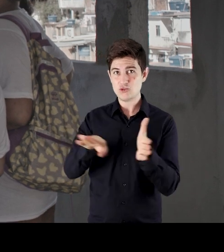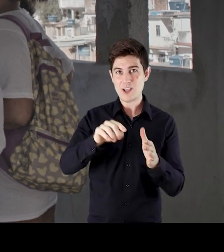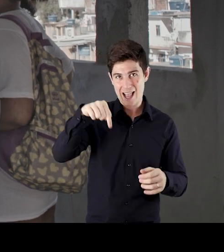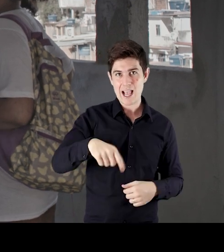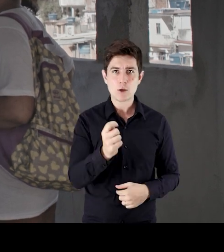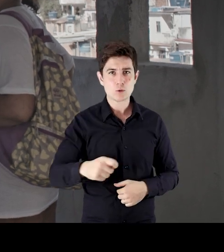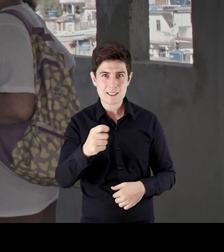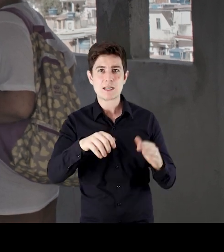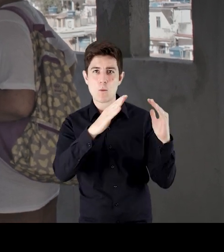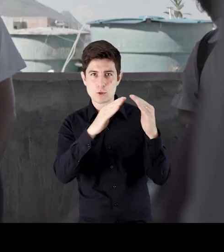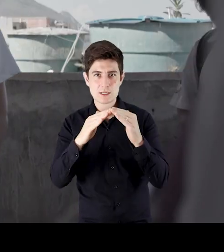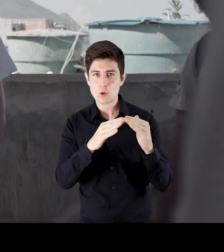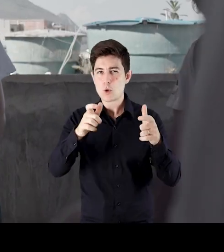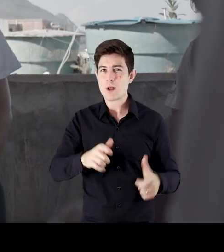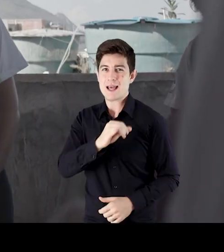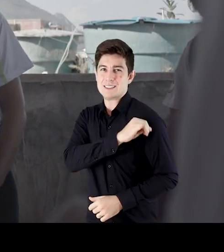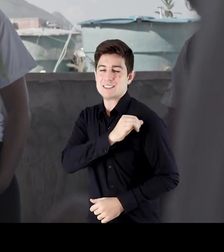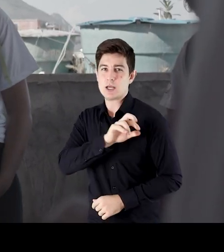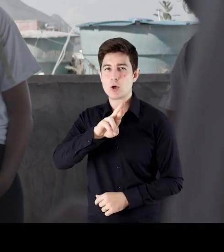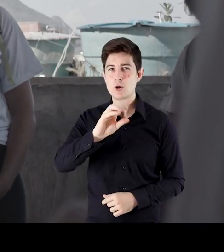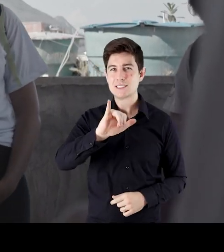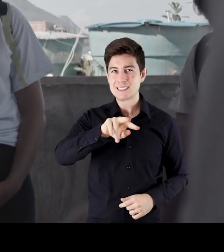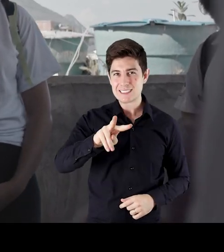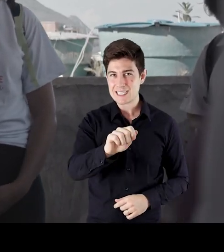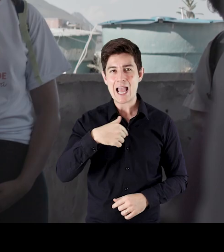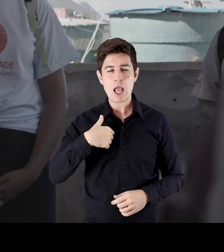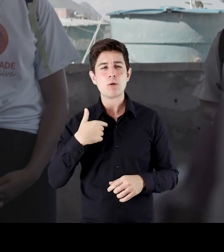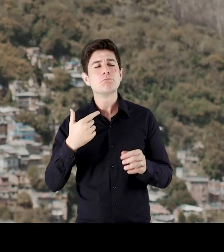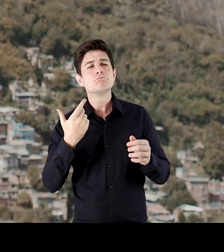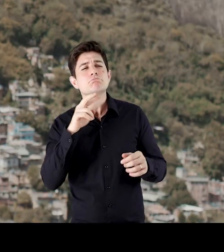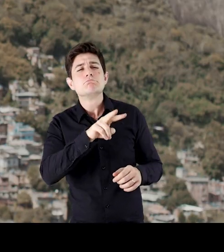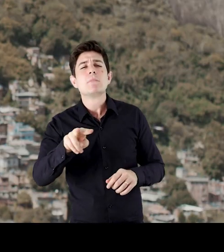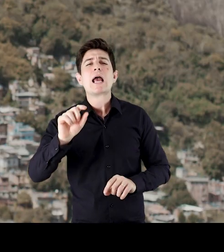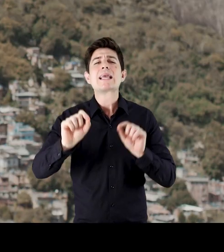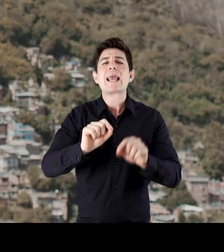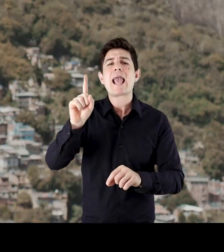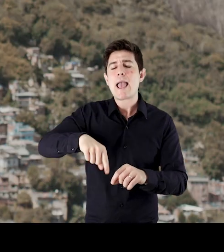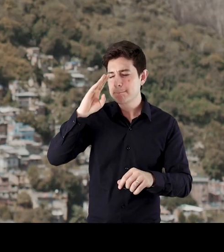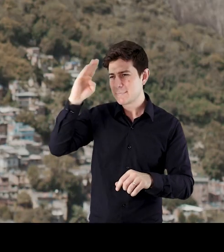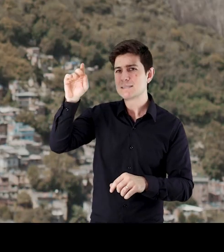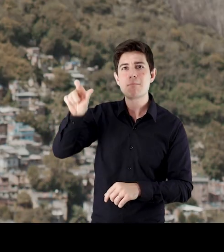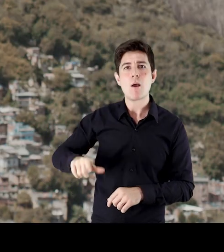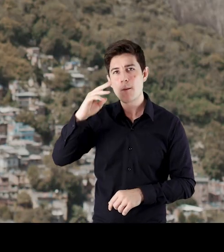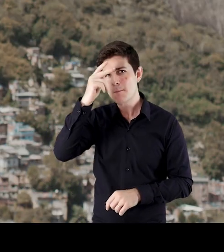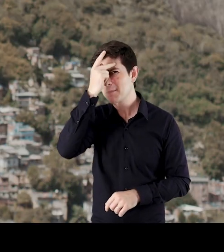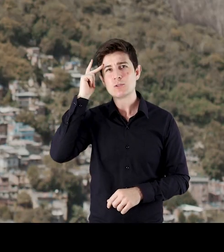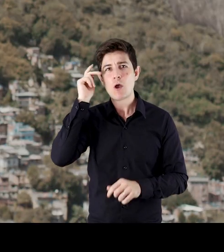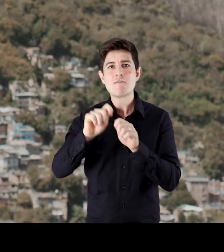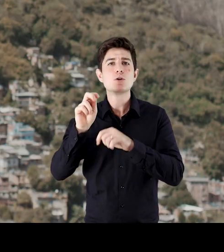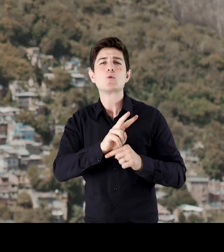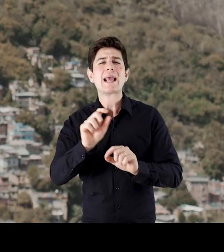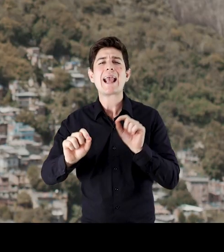na associação de moradores, quando eu resolvi trazer isso para Rocinha, e aí eu fui procurar quem era protagonista do cuidado aqui.